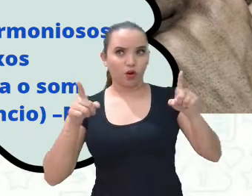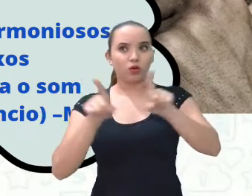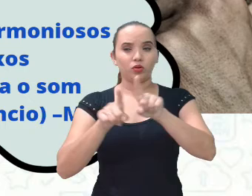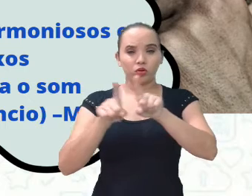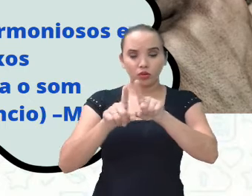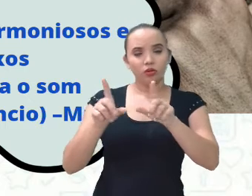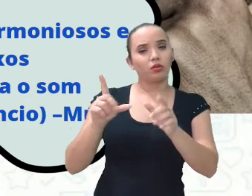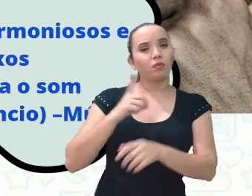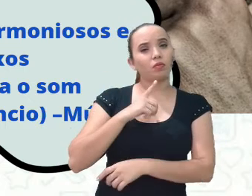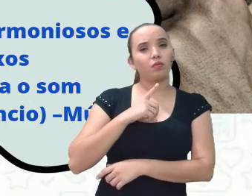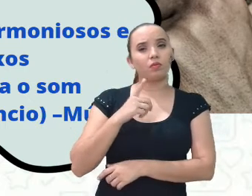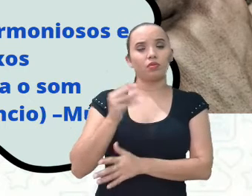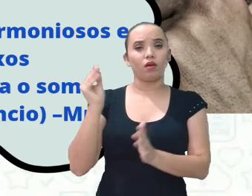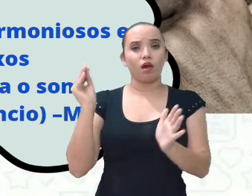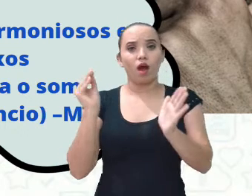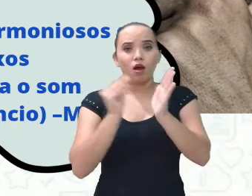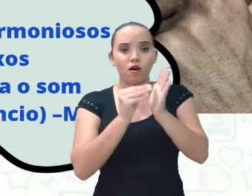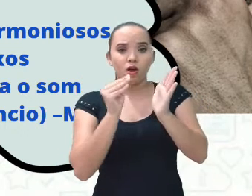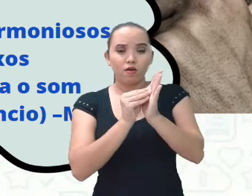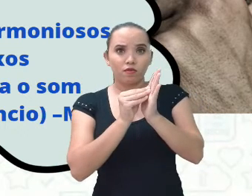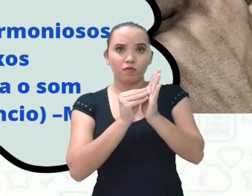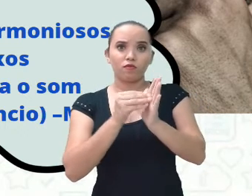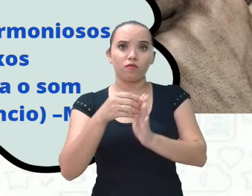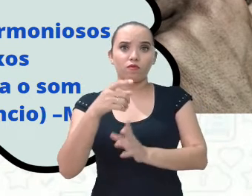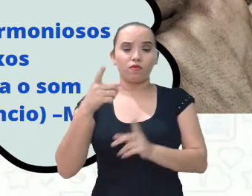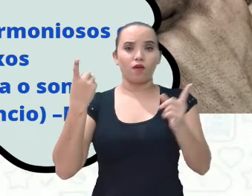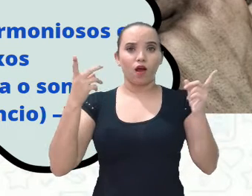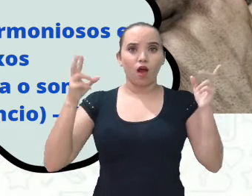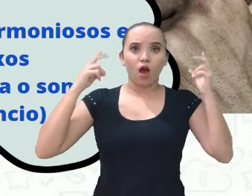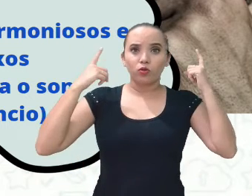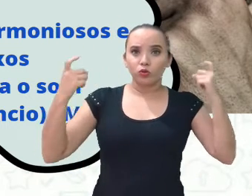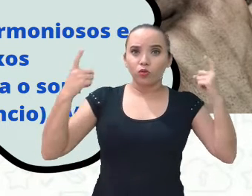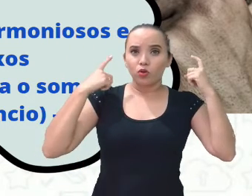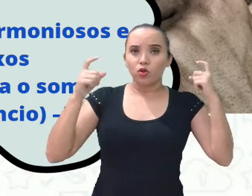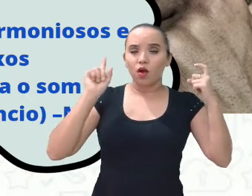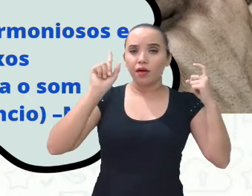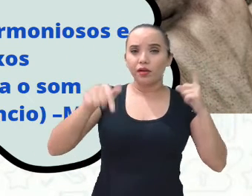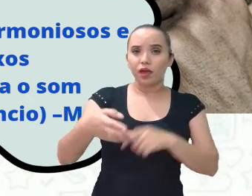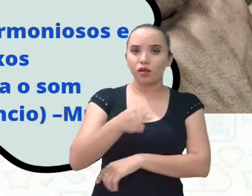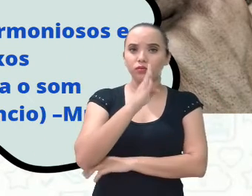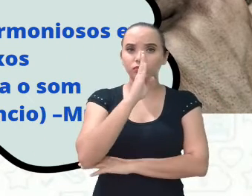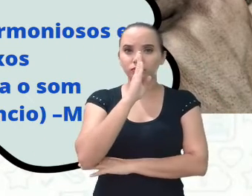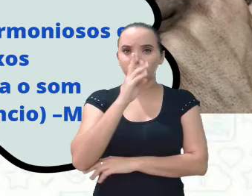ainda a falta de som, que é o silêncio. Então, existem os sons